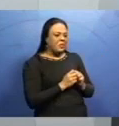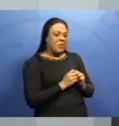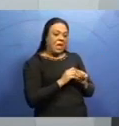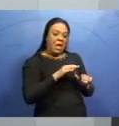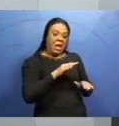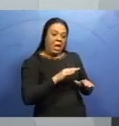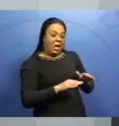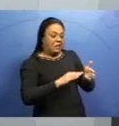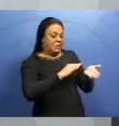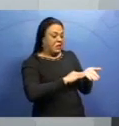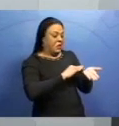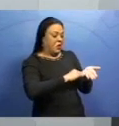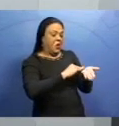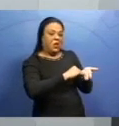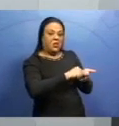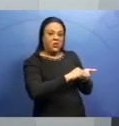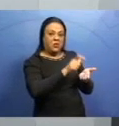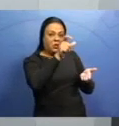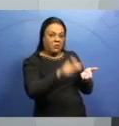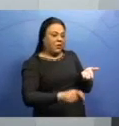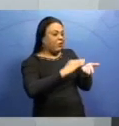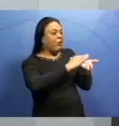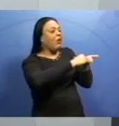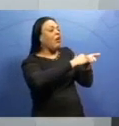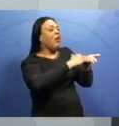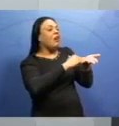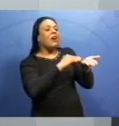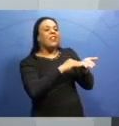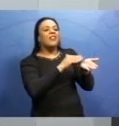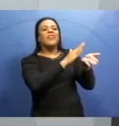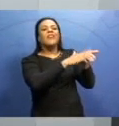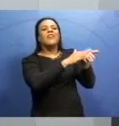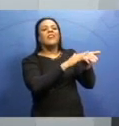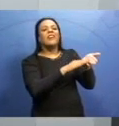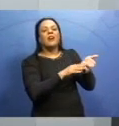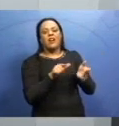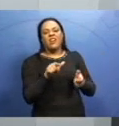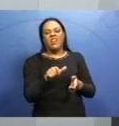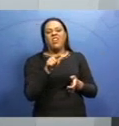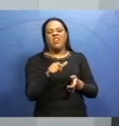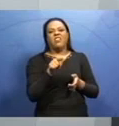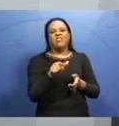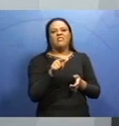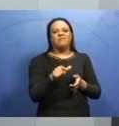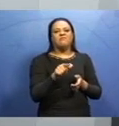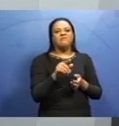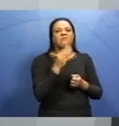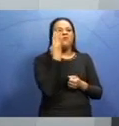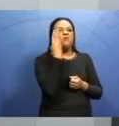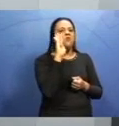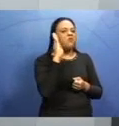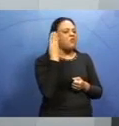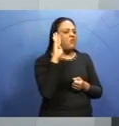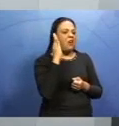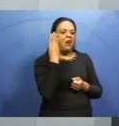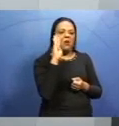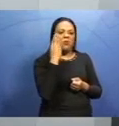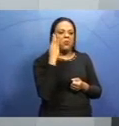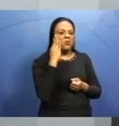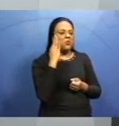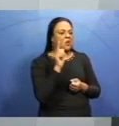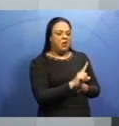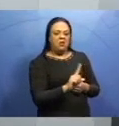elogio que recebemos de alguém vem acompanhado de sinceridade. Muito cuidado com isso, gente. Muito cuidado. Tem pessoa